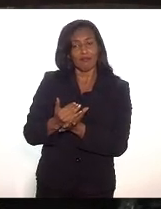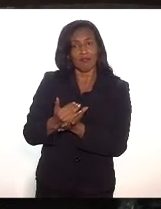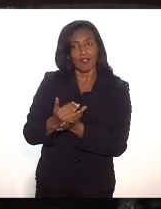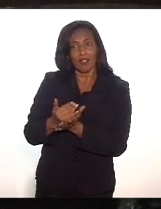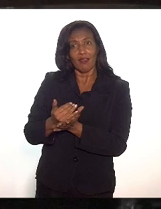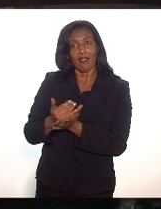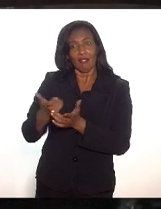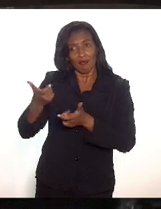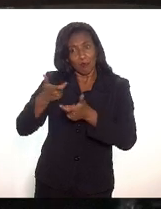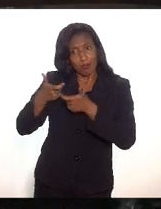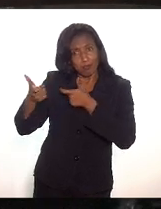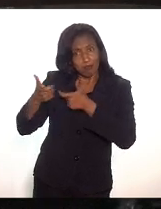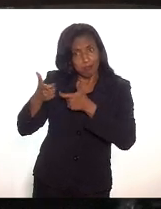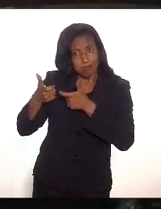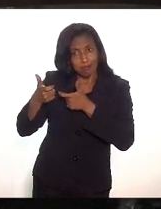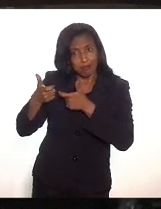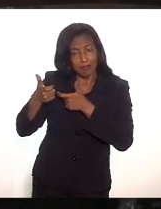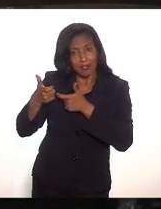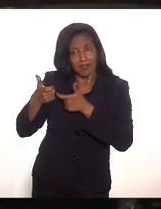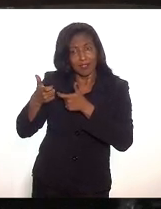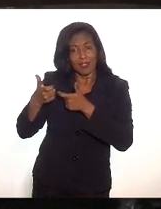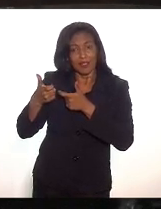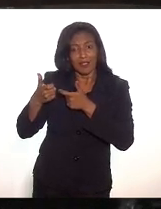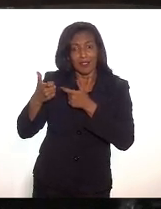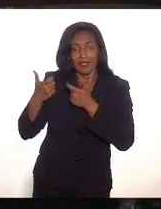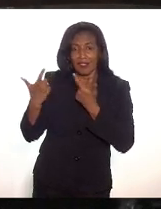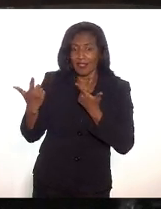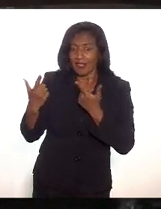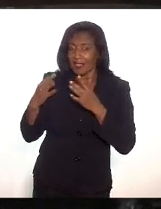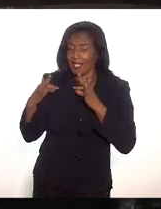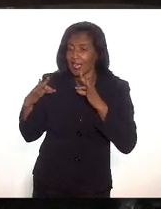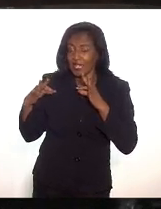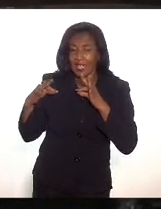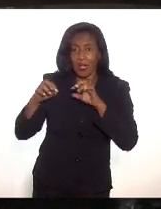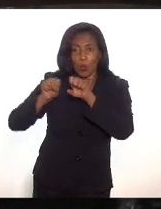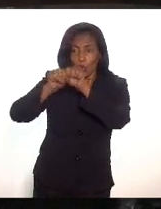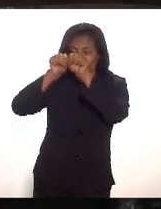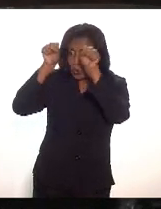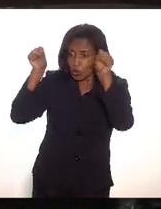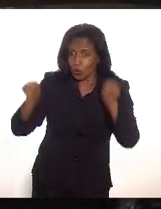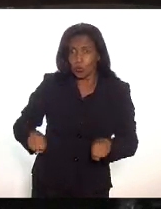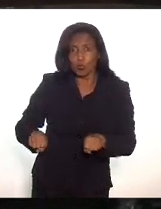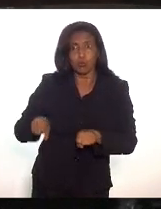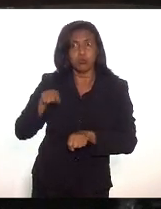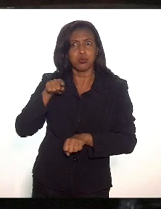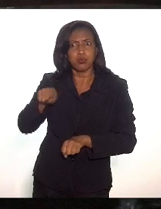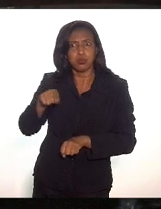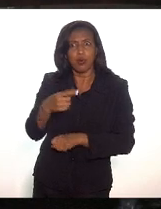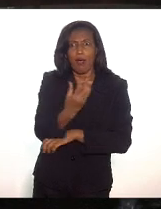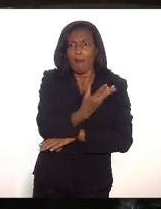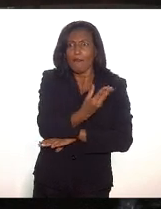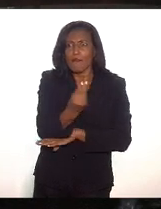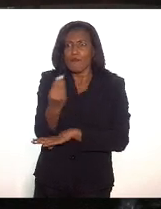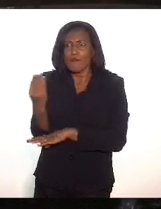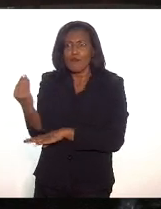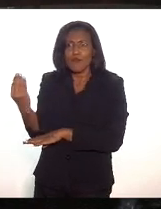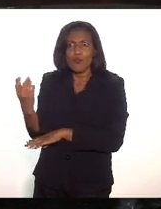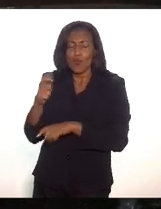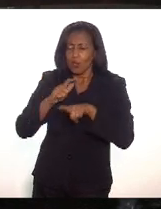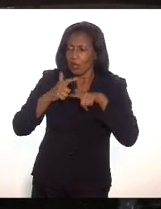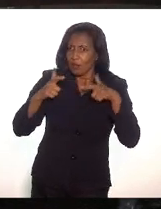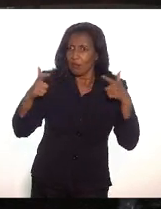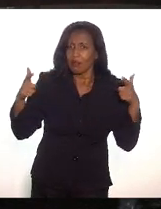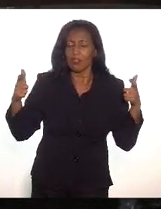luta é toda contra uma estrutura vigente muito